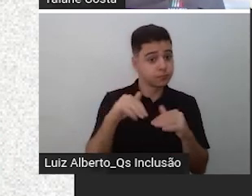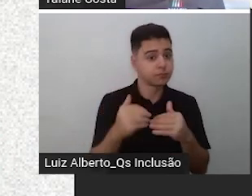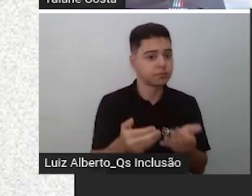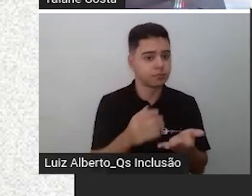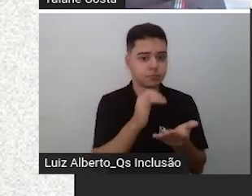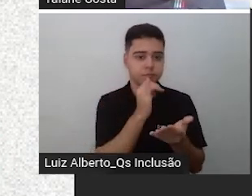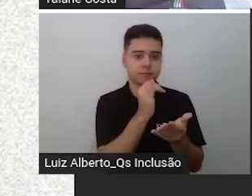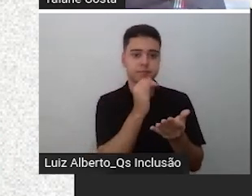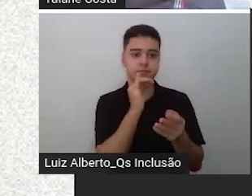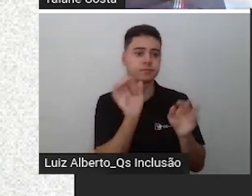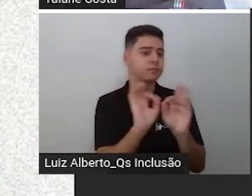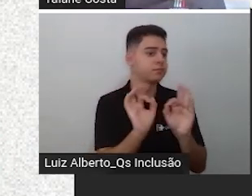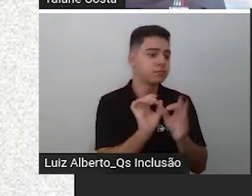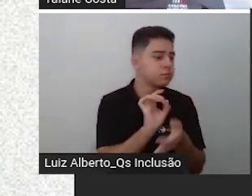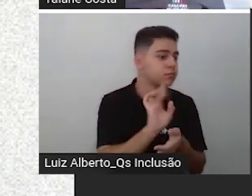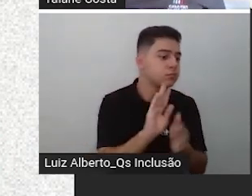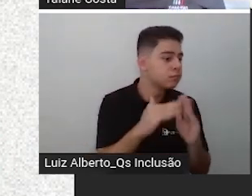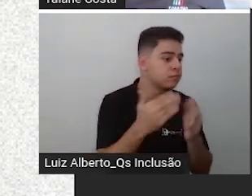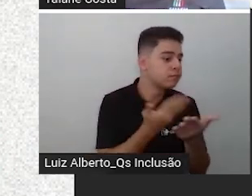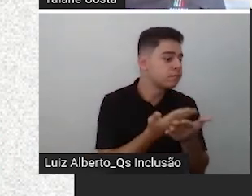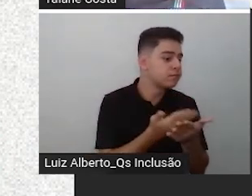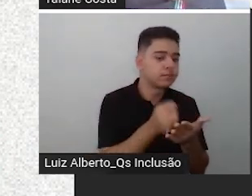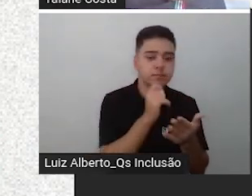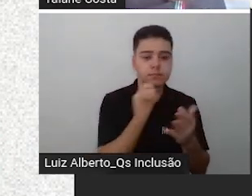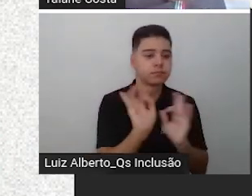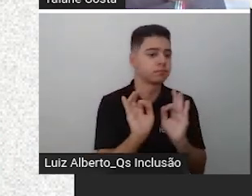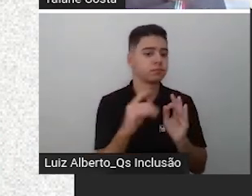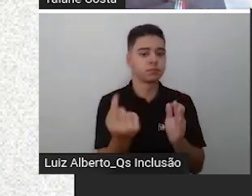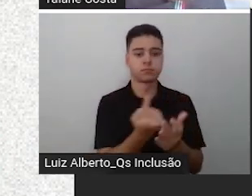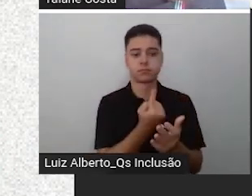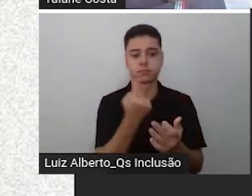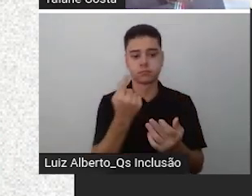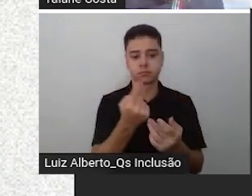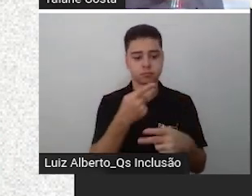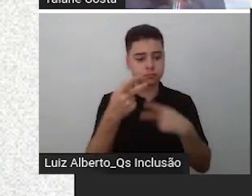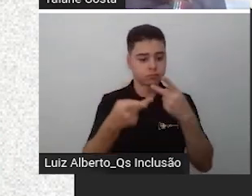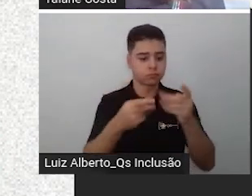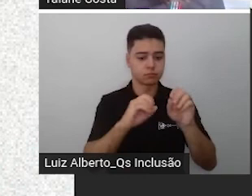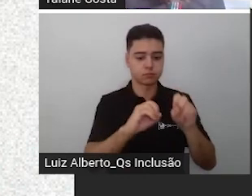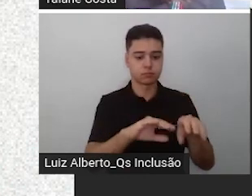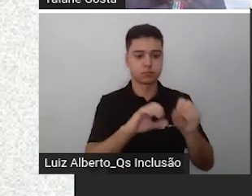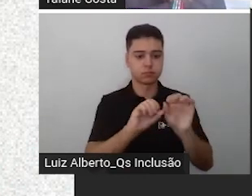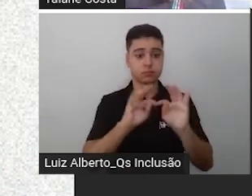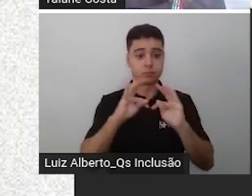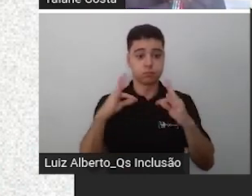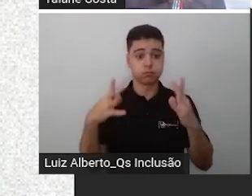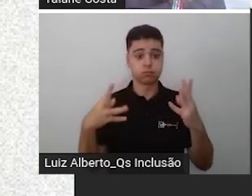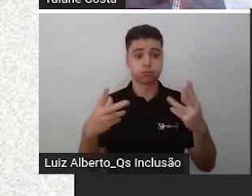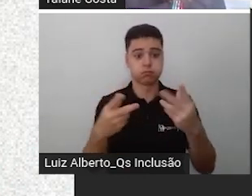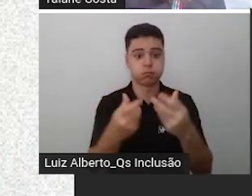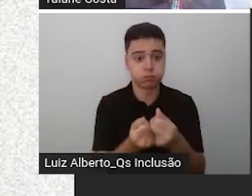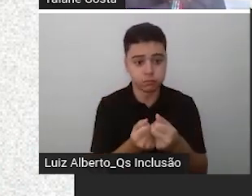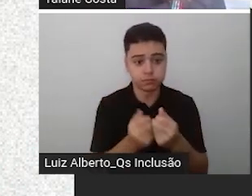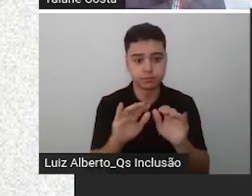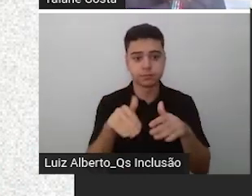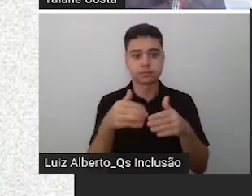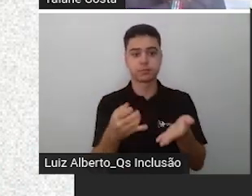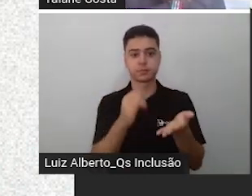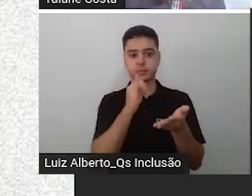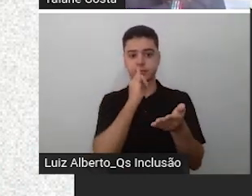Não só a escola, a gente fala de educação de uma forma ampla. Então,